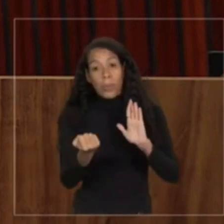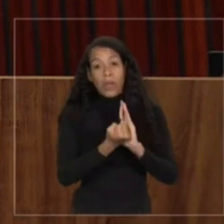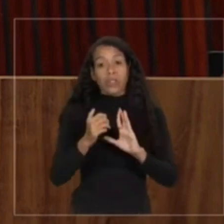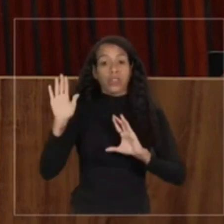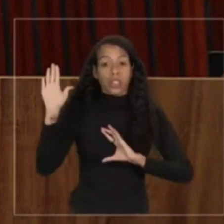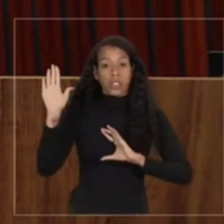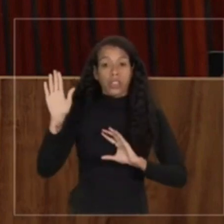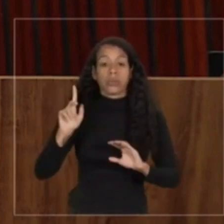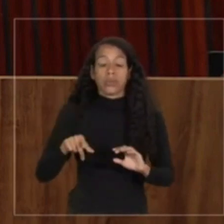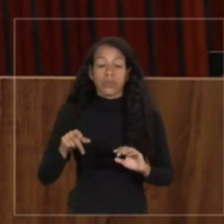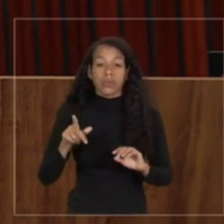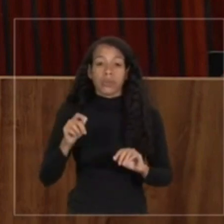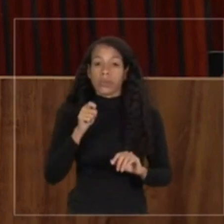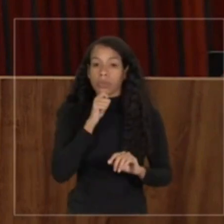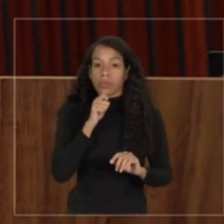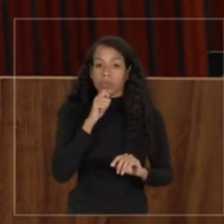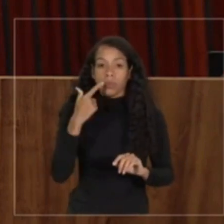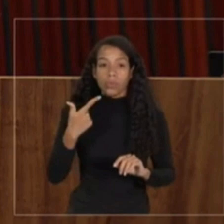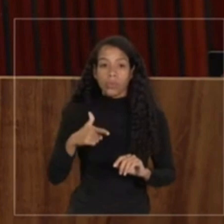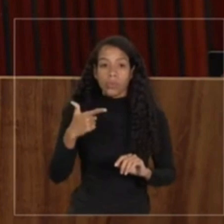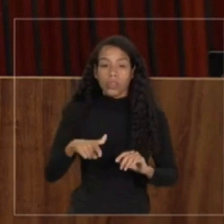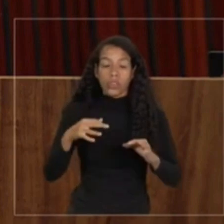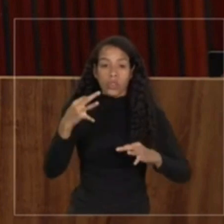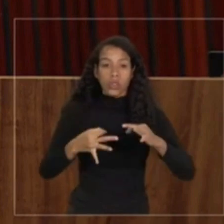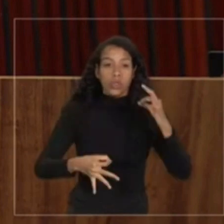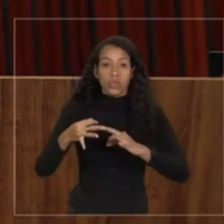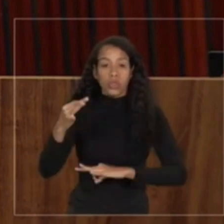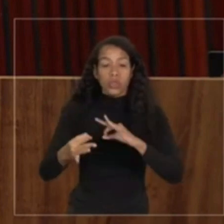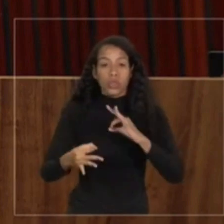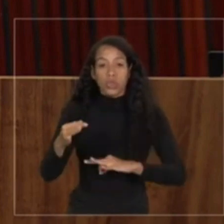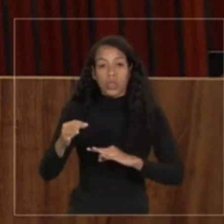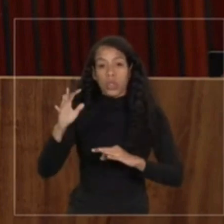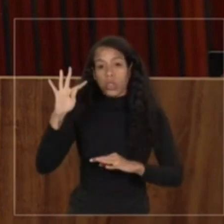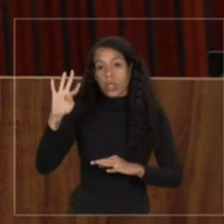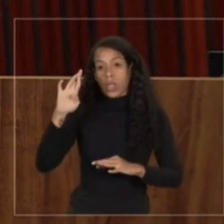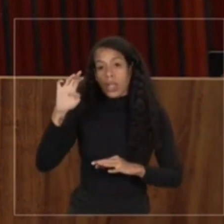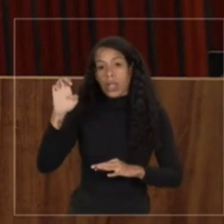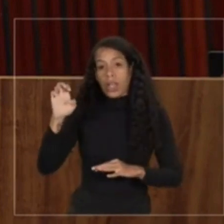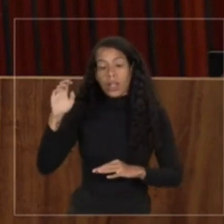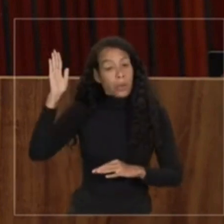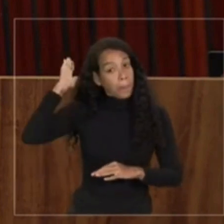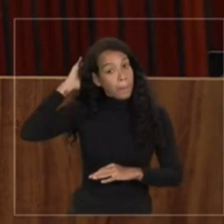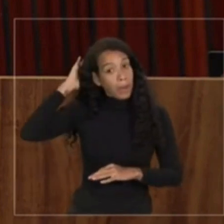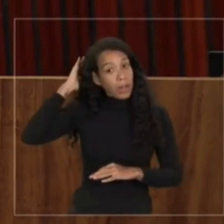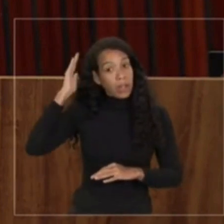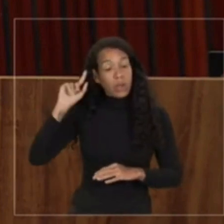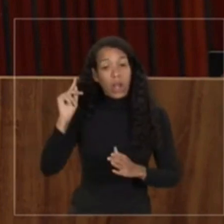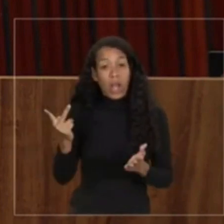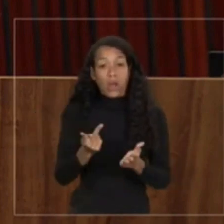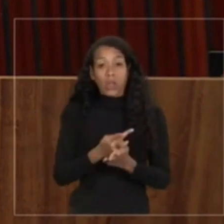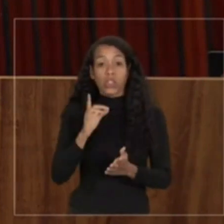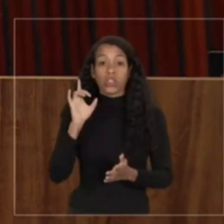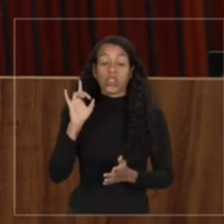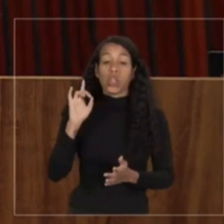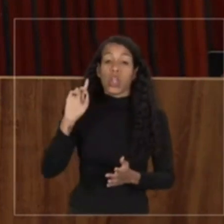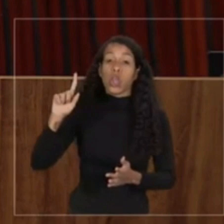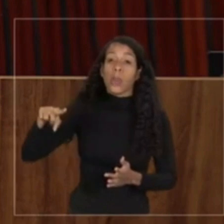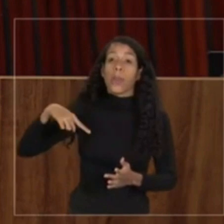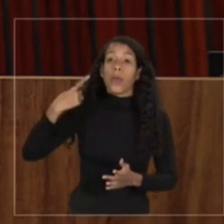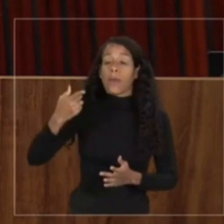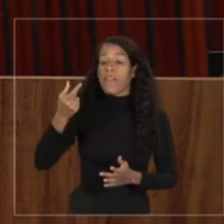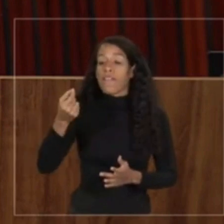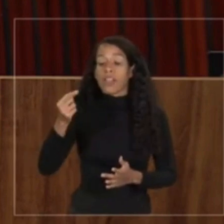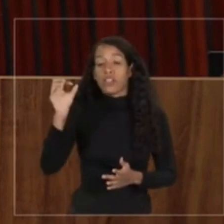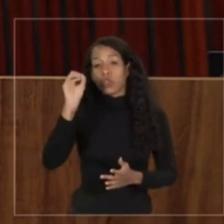de candidatura ainda não havia sido julgado pelo TRE do Paraná, no que ocorreu somente em 20